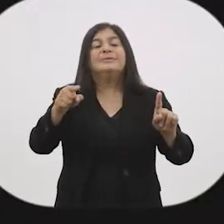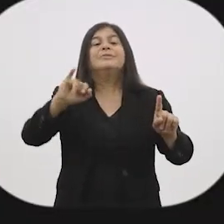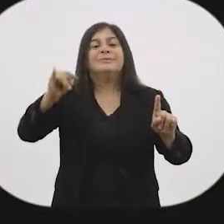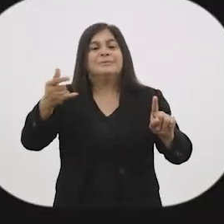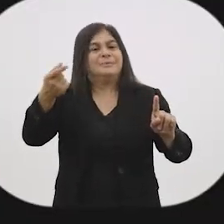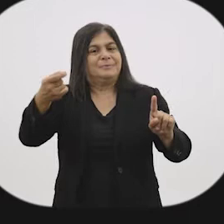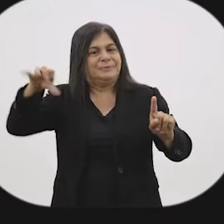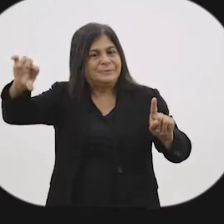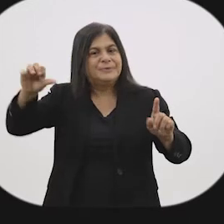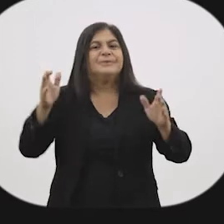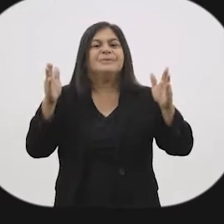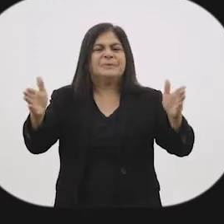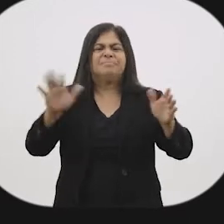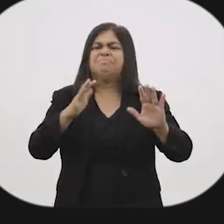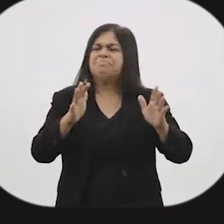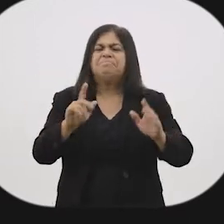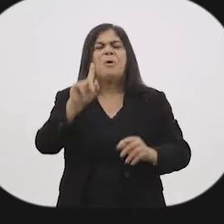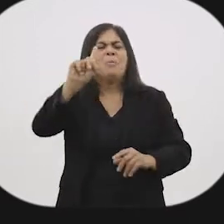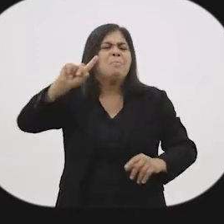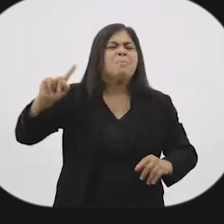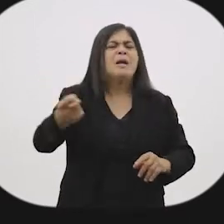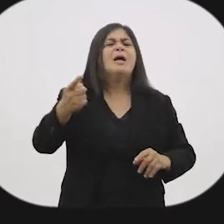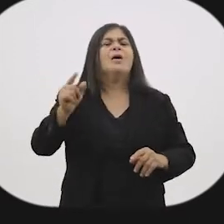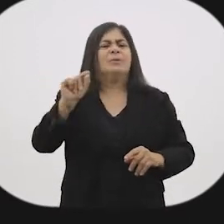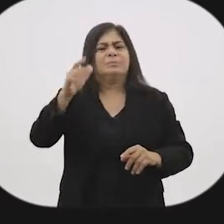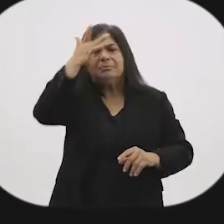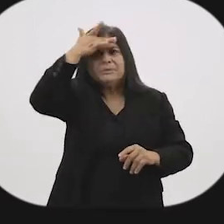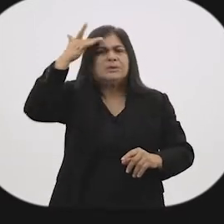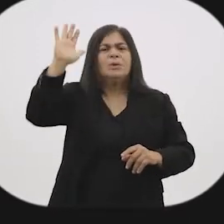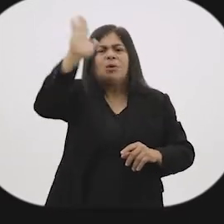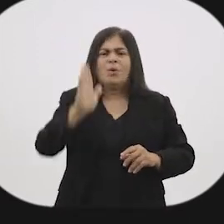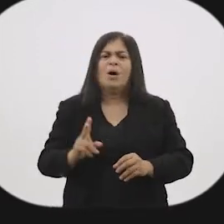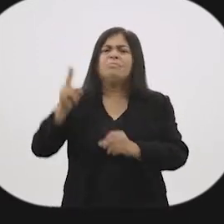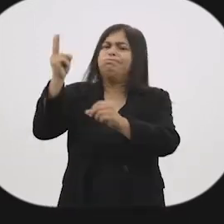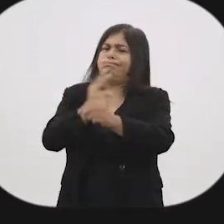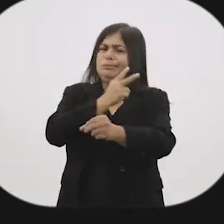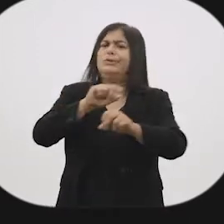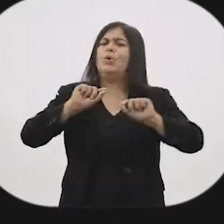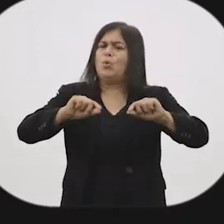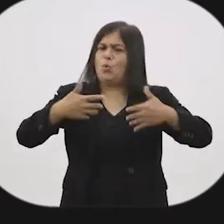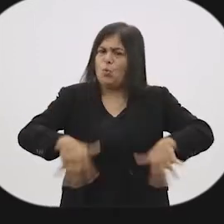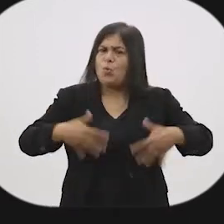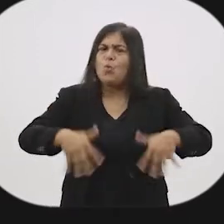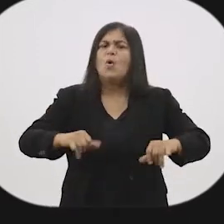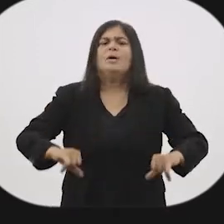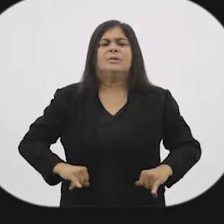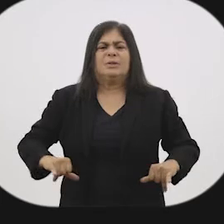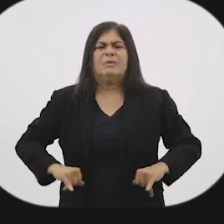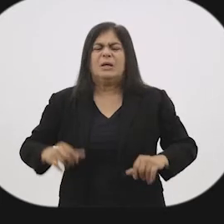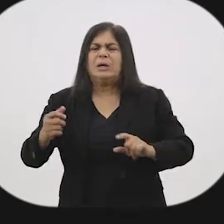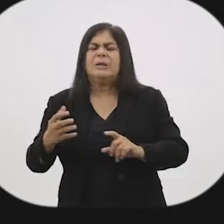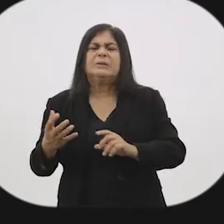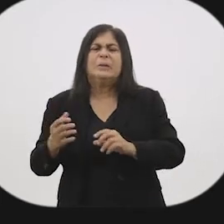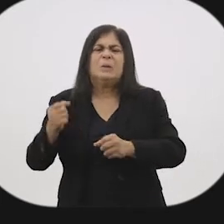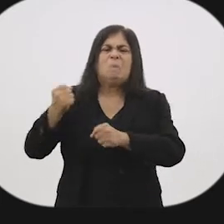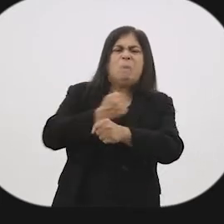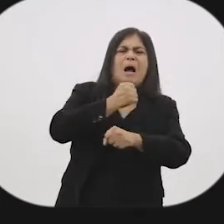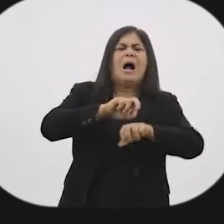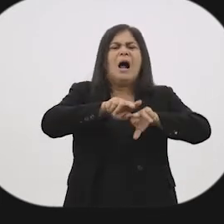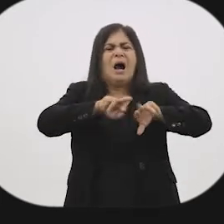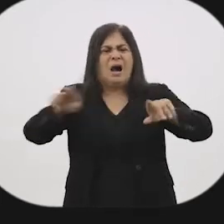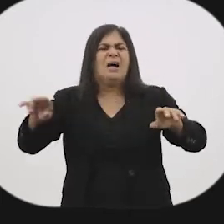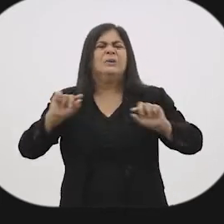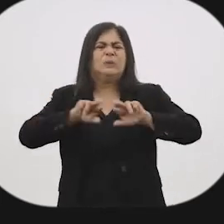janeiro de 2019 mais de um milhão e meio de brasileiros foram espancadas ou sofreram tentativa de estrangulamento